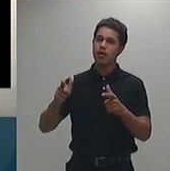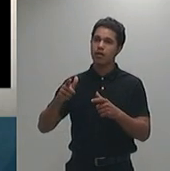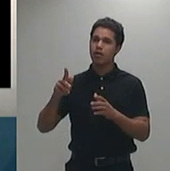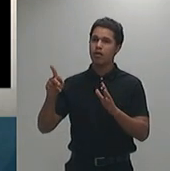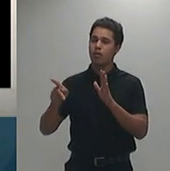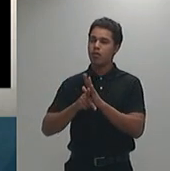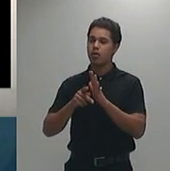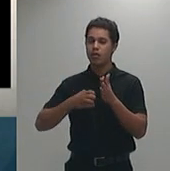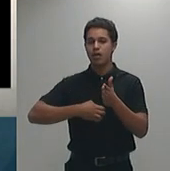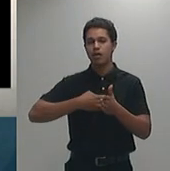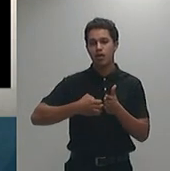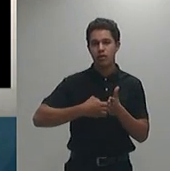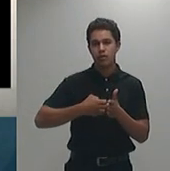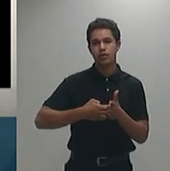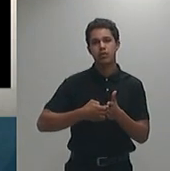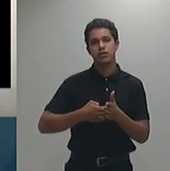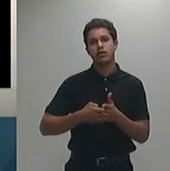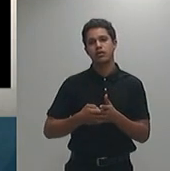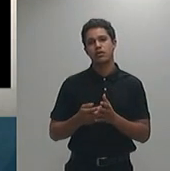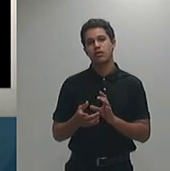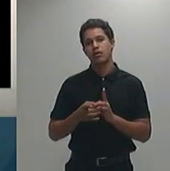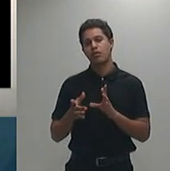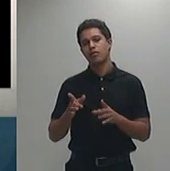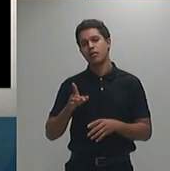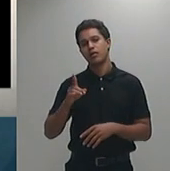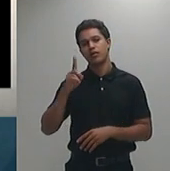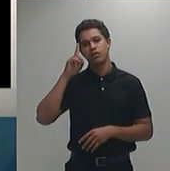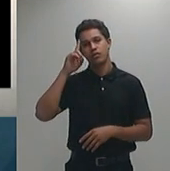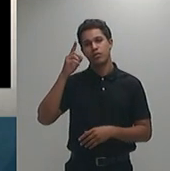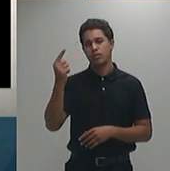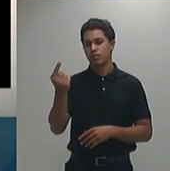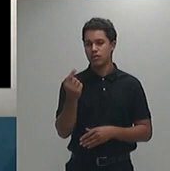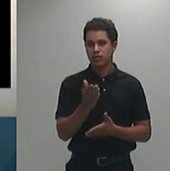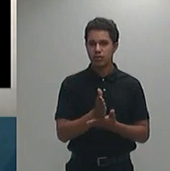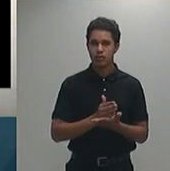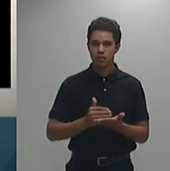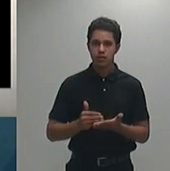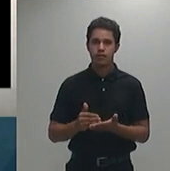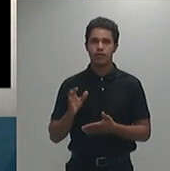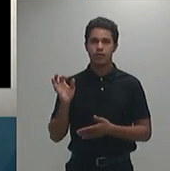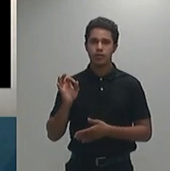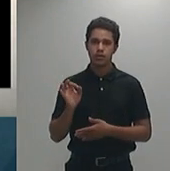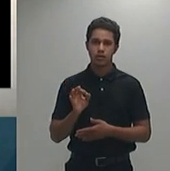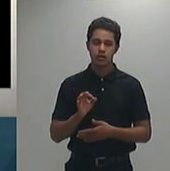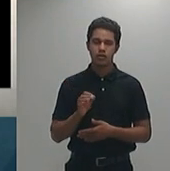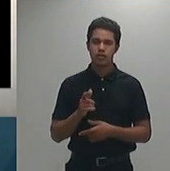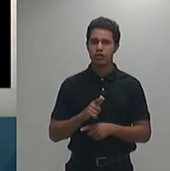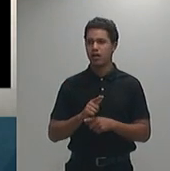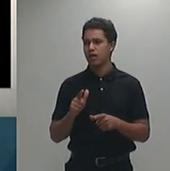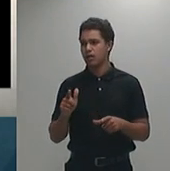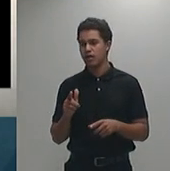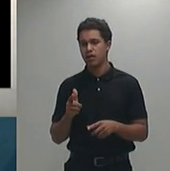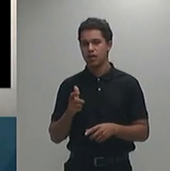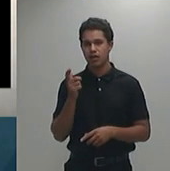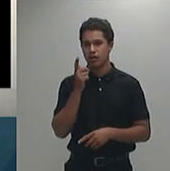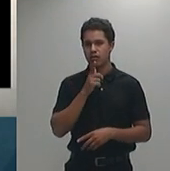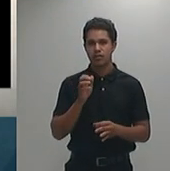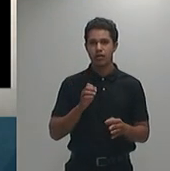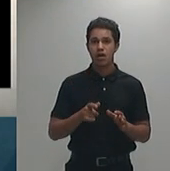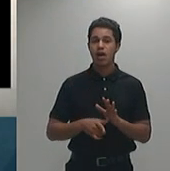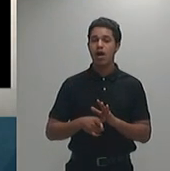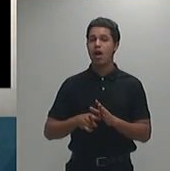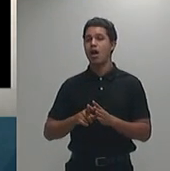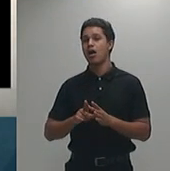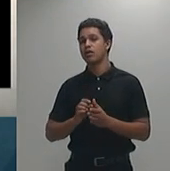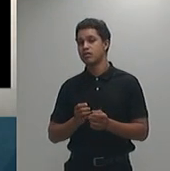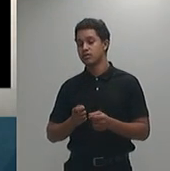própria companhia deliberada pelos seus acionistas uma arbitragem movida por alguém que sequer acionista antes da convocação